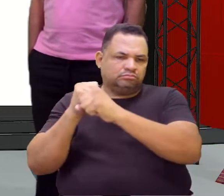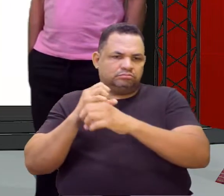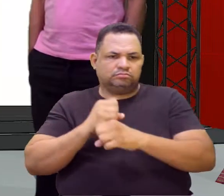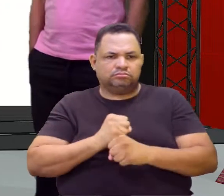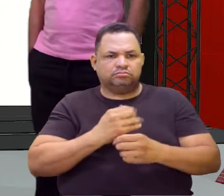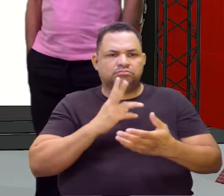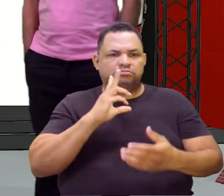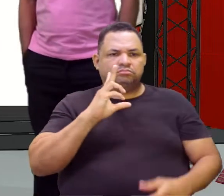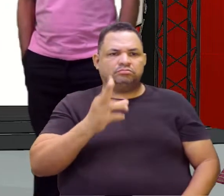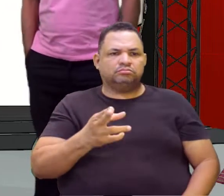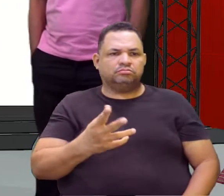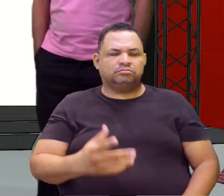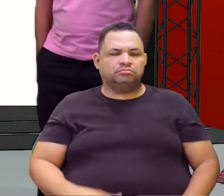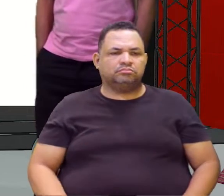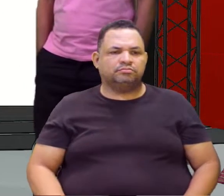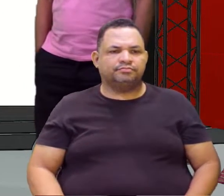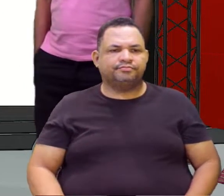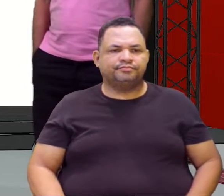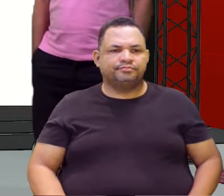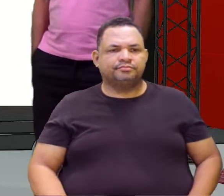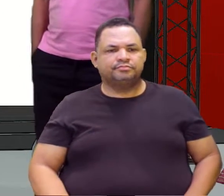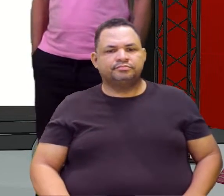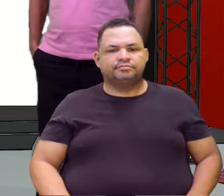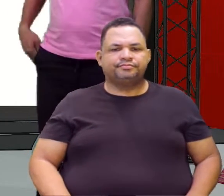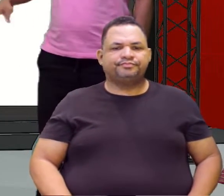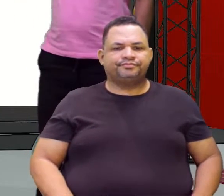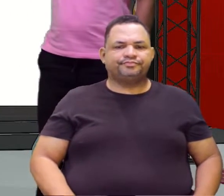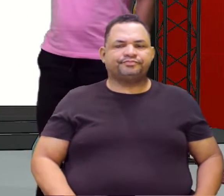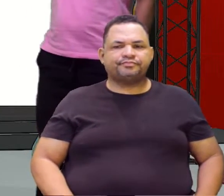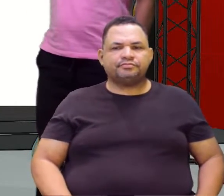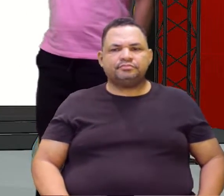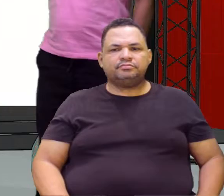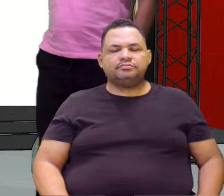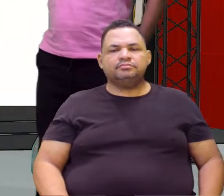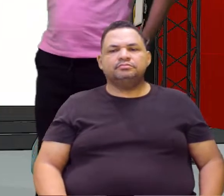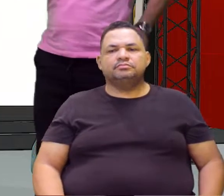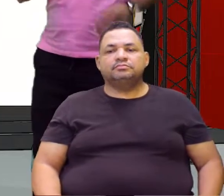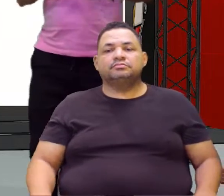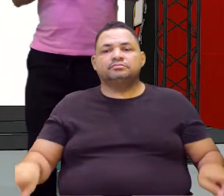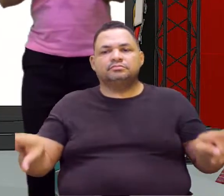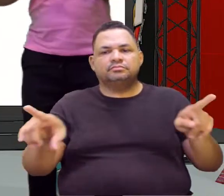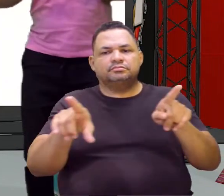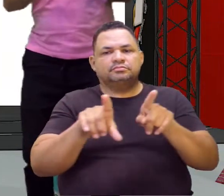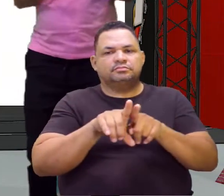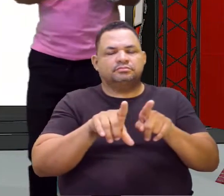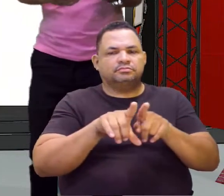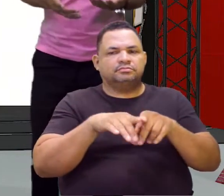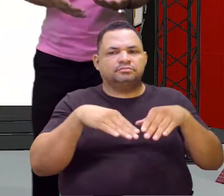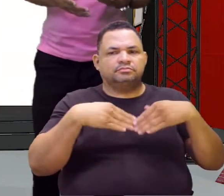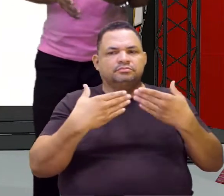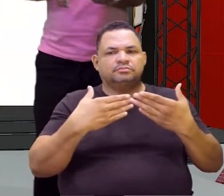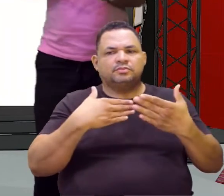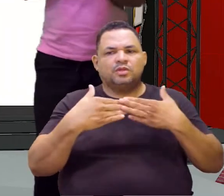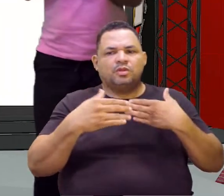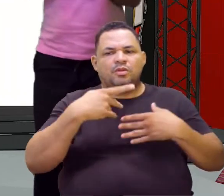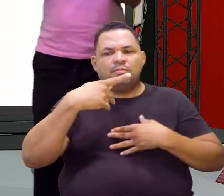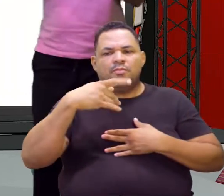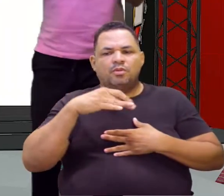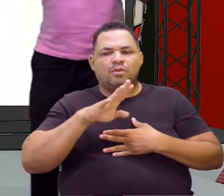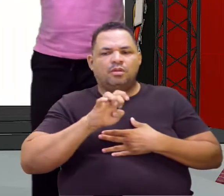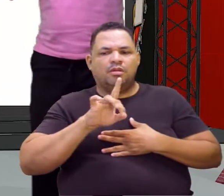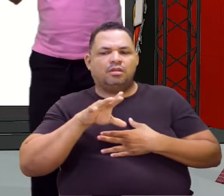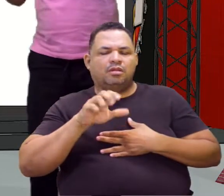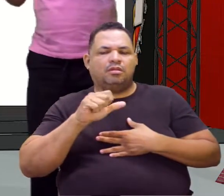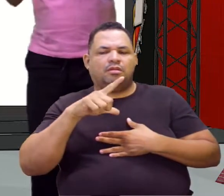lados são iguais, então a gente pode fazer 3 vezes o lado. Isso. Outro detalhe importante também, tá? Qualquer polígono que